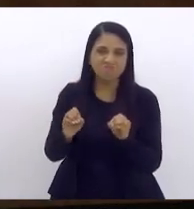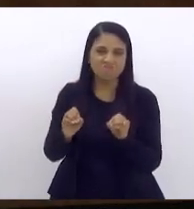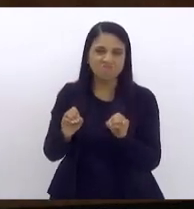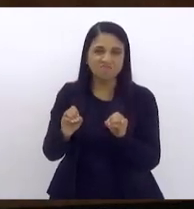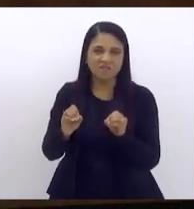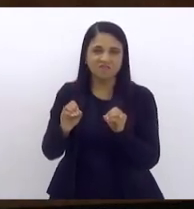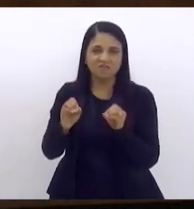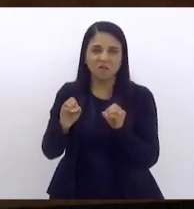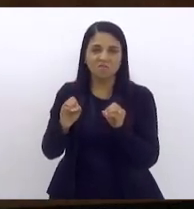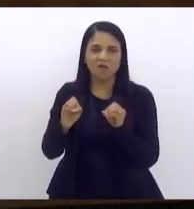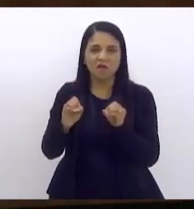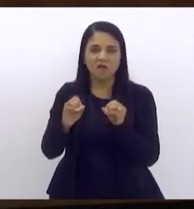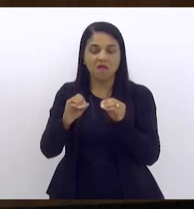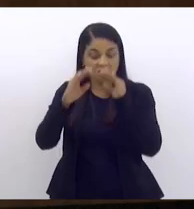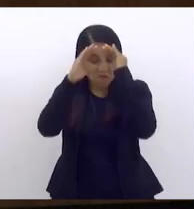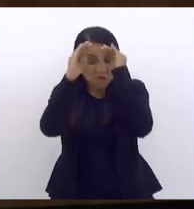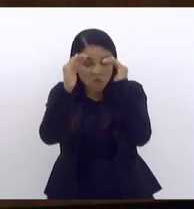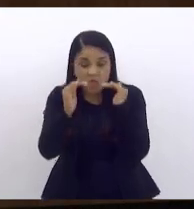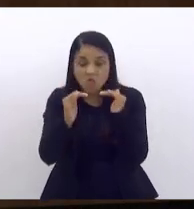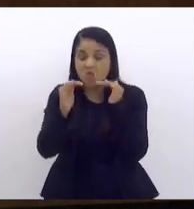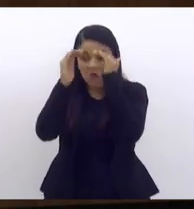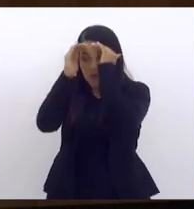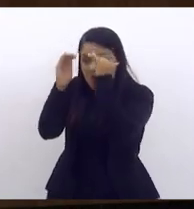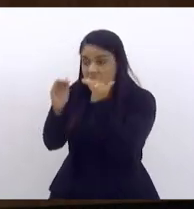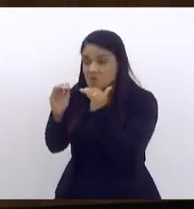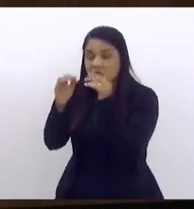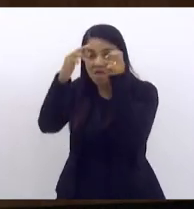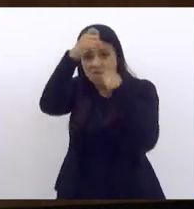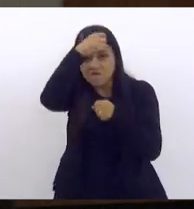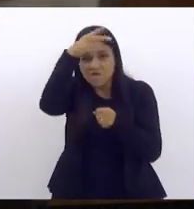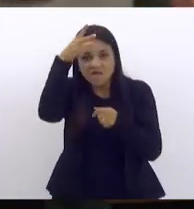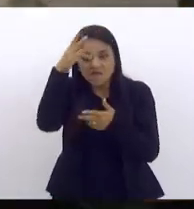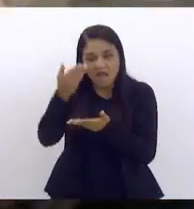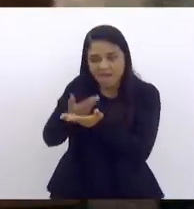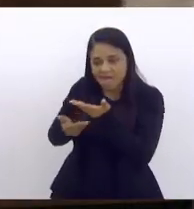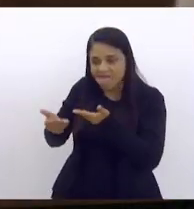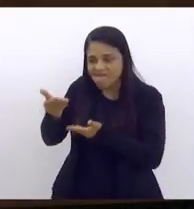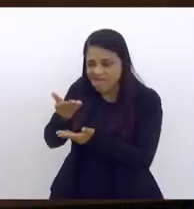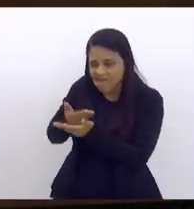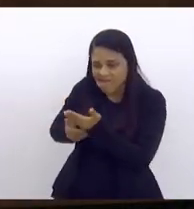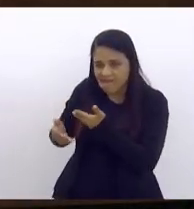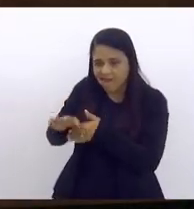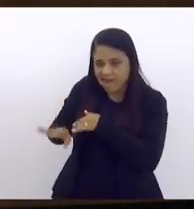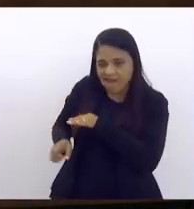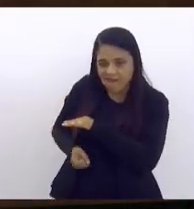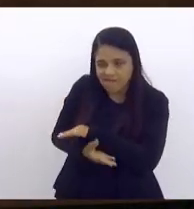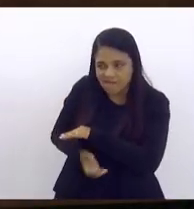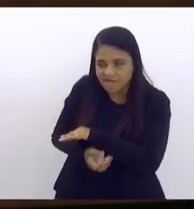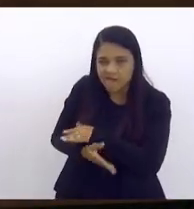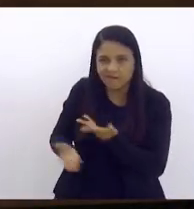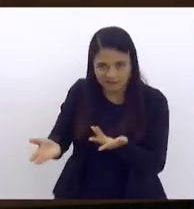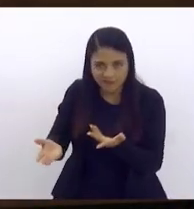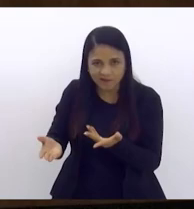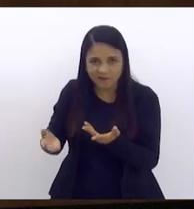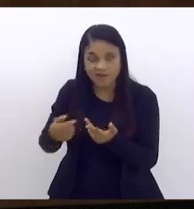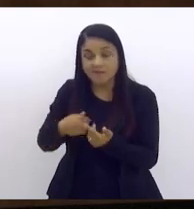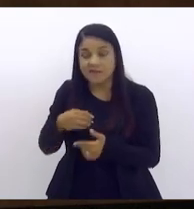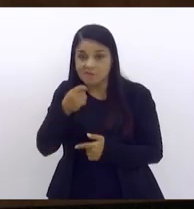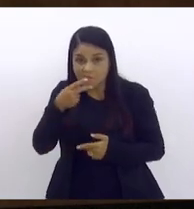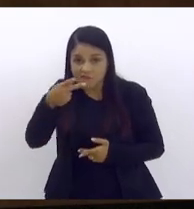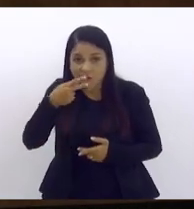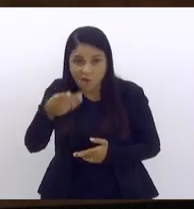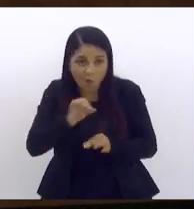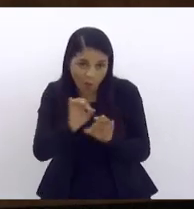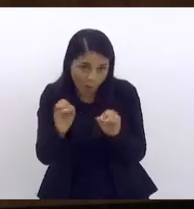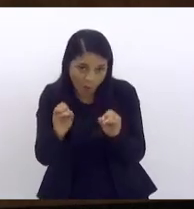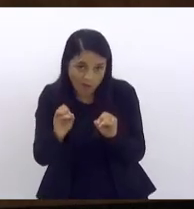subservientes do prefeito. Vive aquela relação do toma lá, da cá. Aí você abre a boca, presidente, Ele vai perder o carguinho que ele indicou na prefeitura, vai